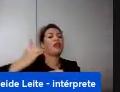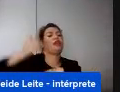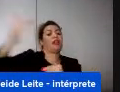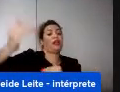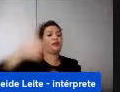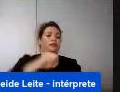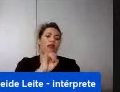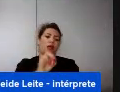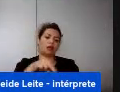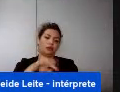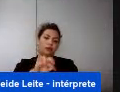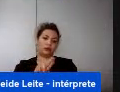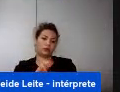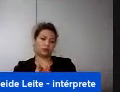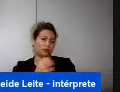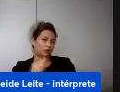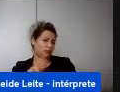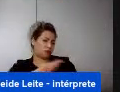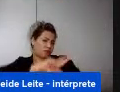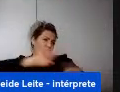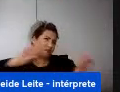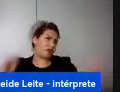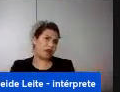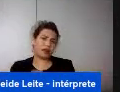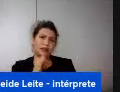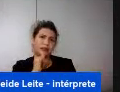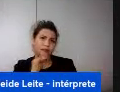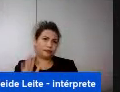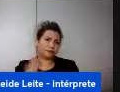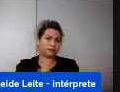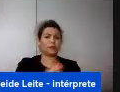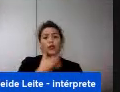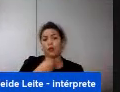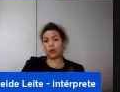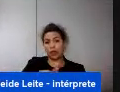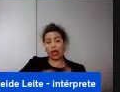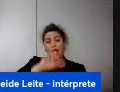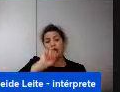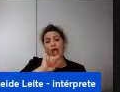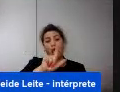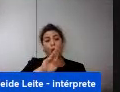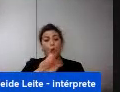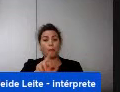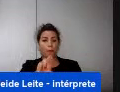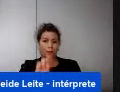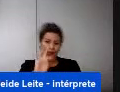intuição. Né? Então, vários deles, como, por exemplo, a contribuição do Albert Einstein, do Charles Darwin,